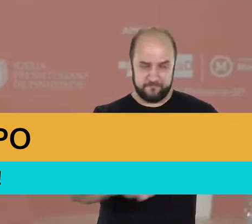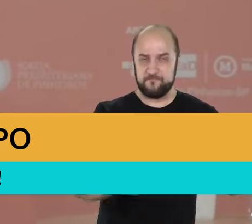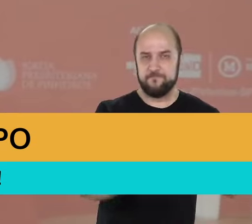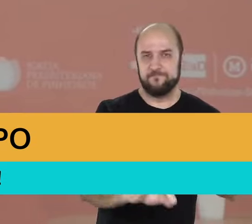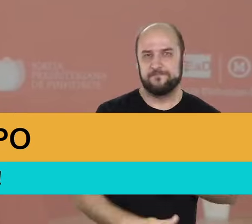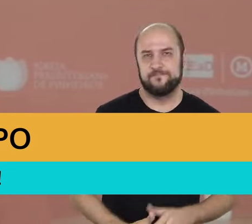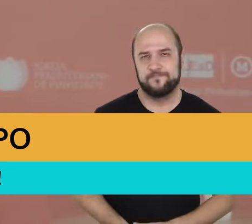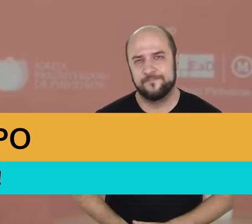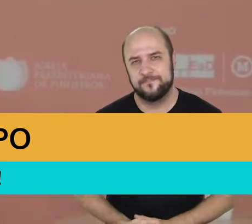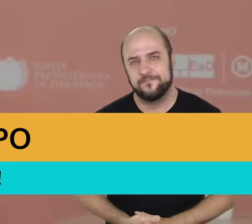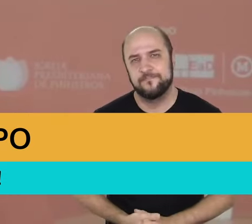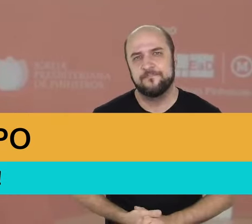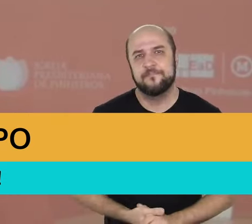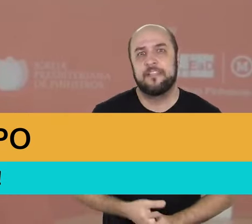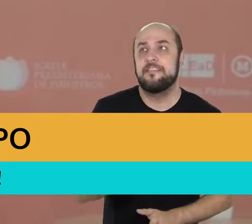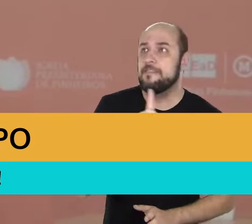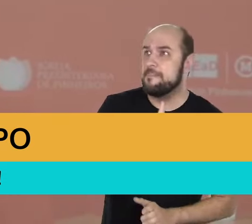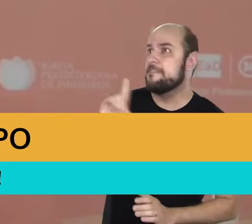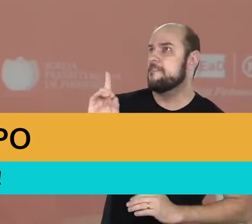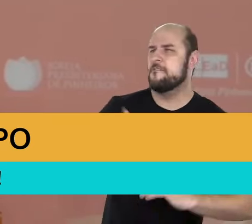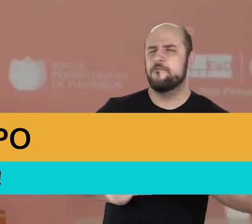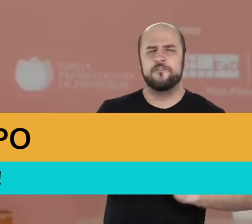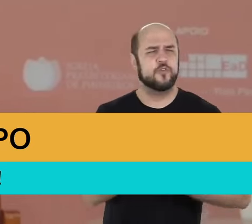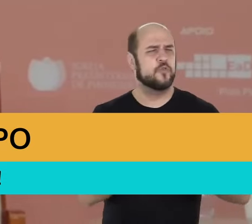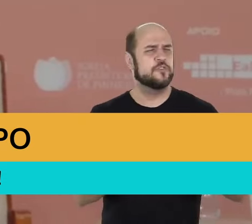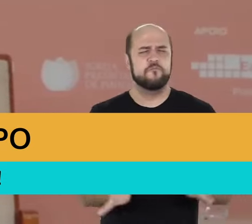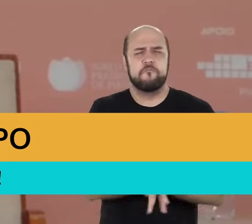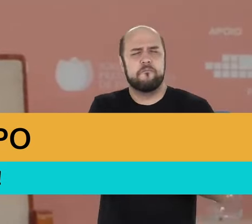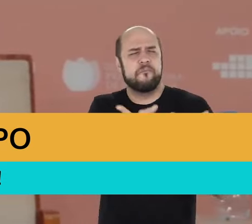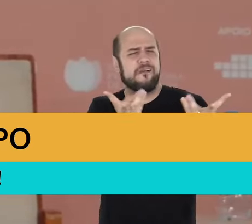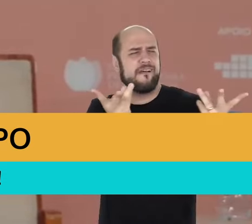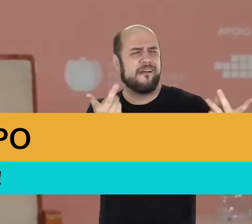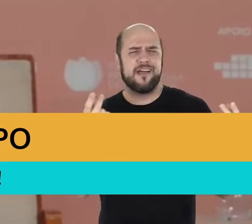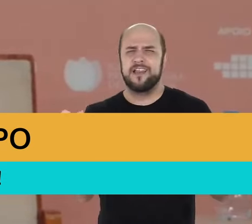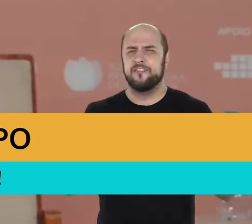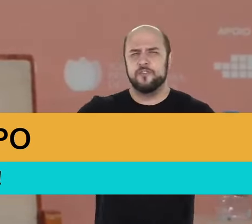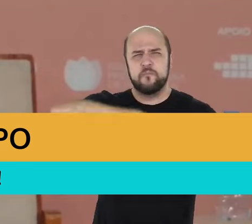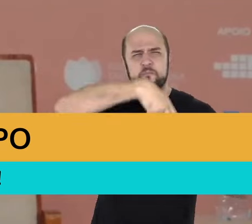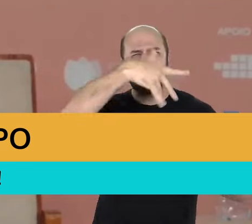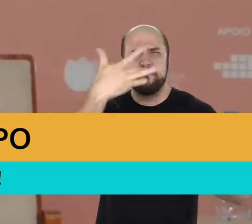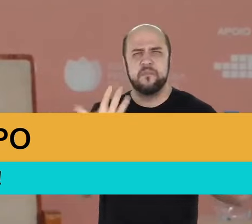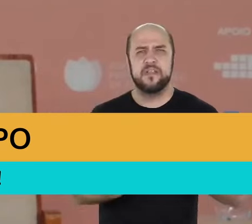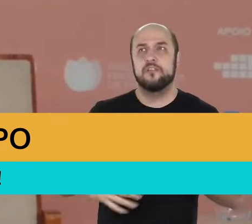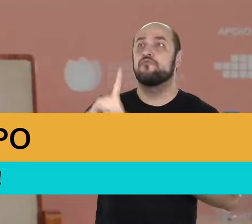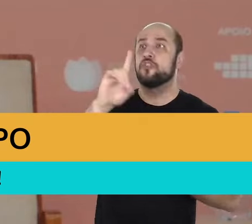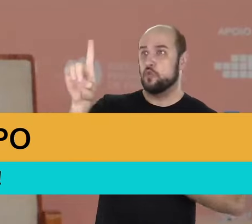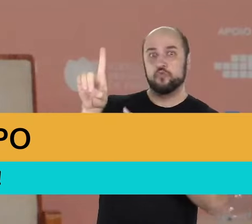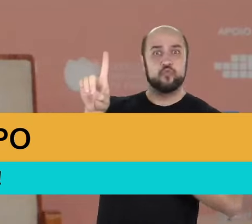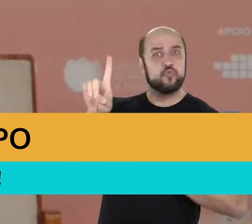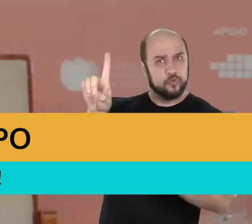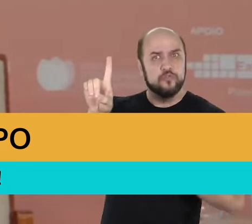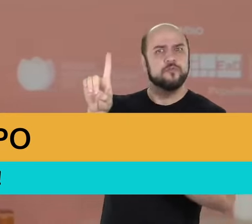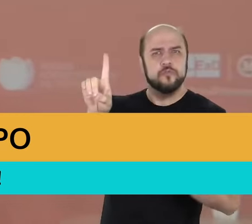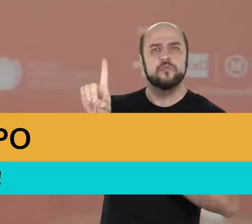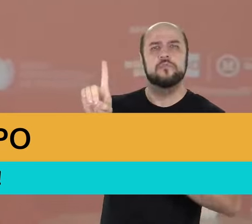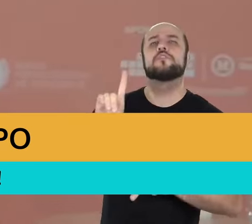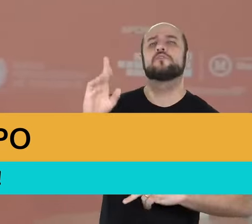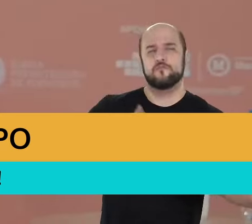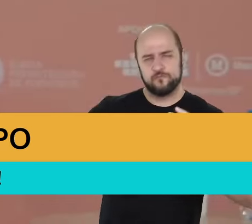medo. E Deus faz coisas grandes, coisas sobrenaturais, porque Deus ainda é Deus e Deus